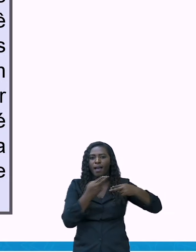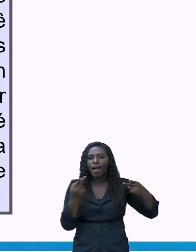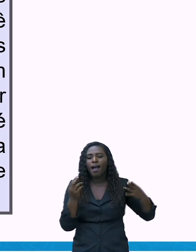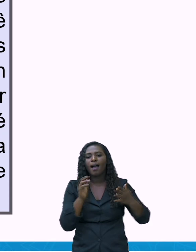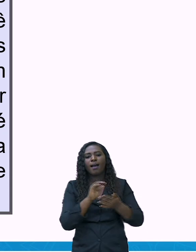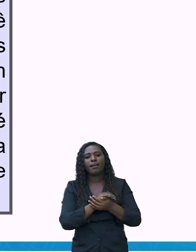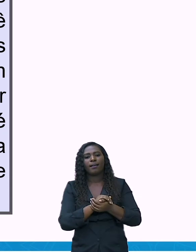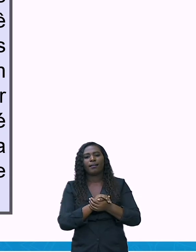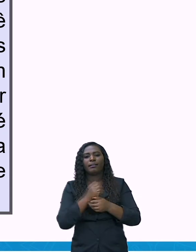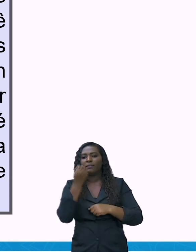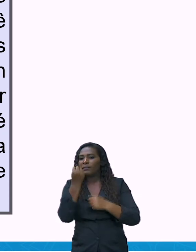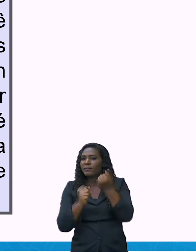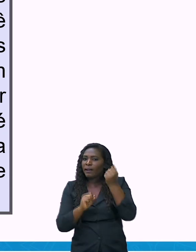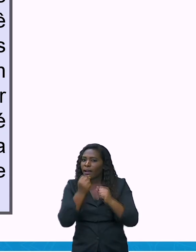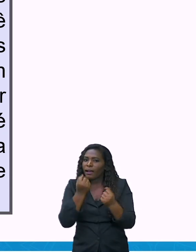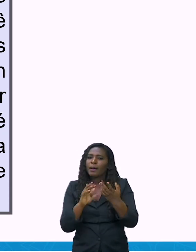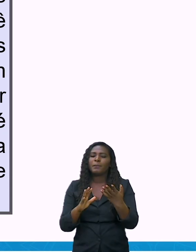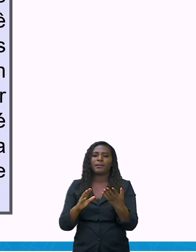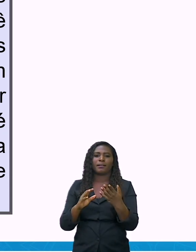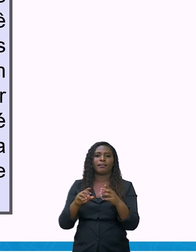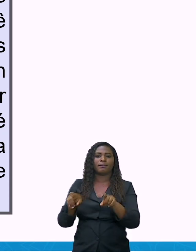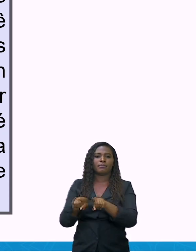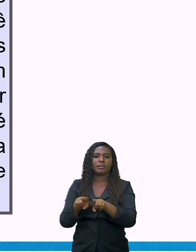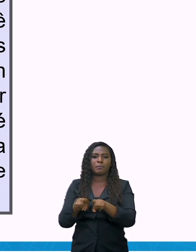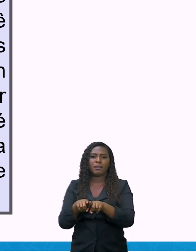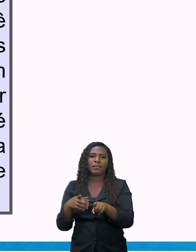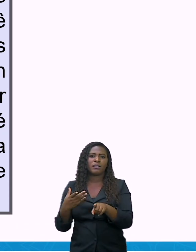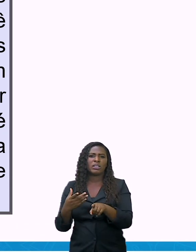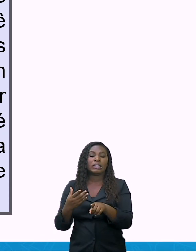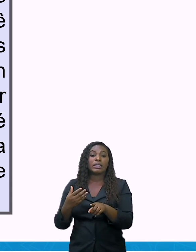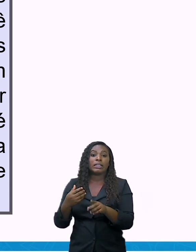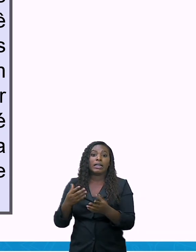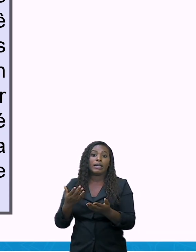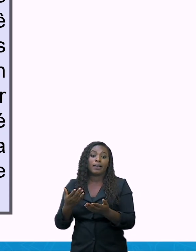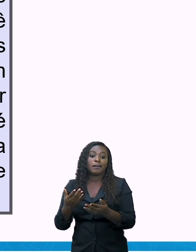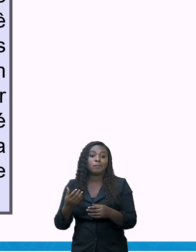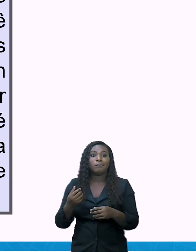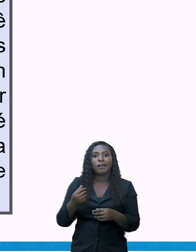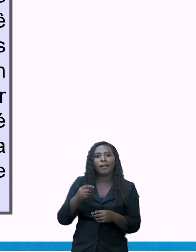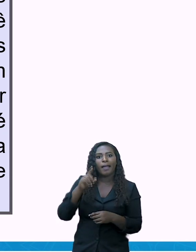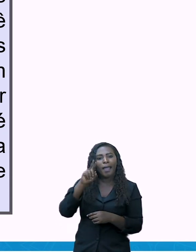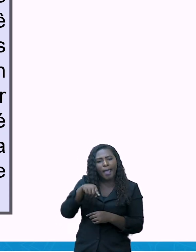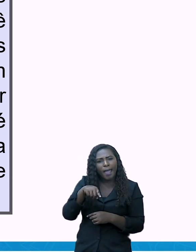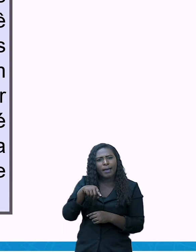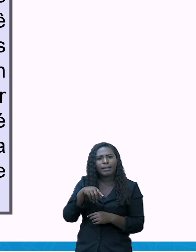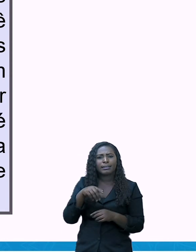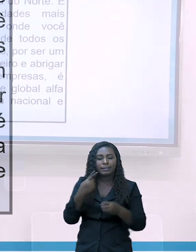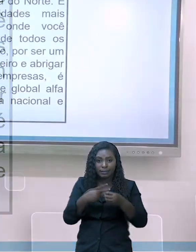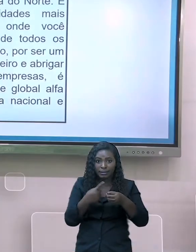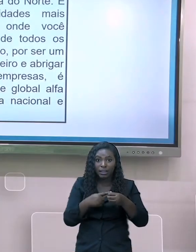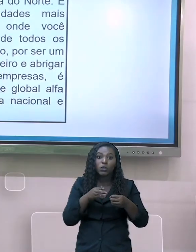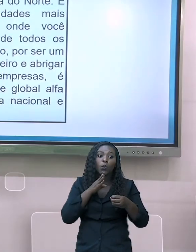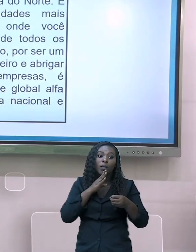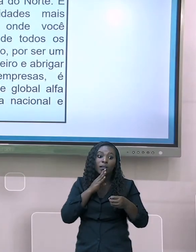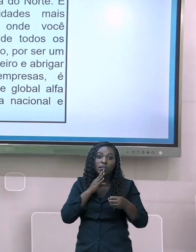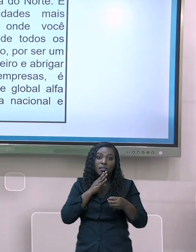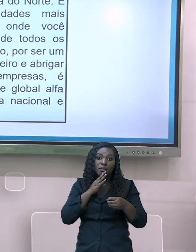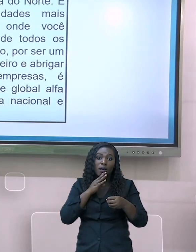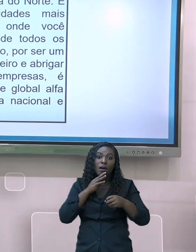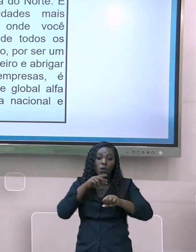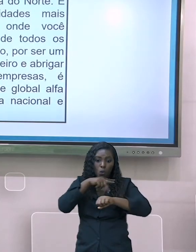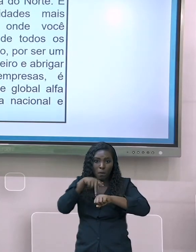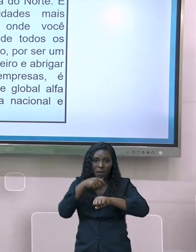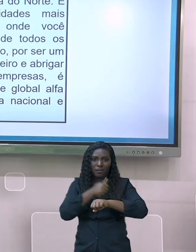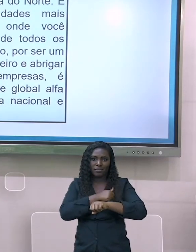global, alfa, com alto número de influência nacional e internacional. Isso nós também vemos